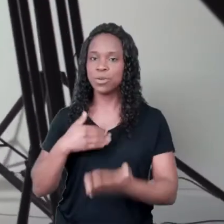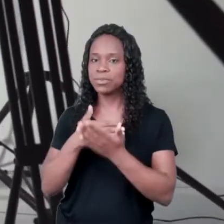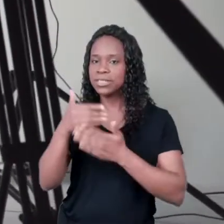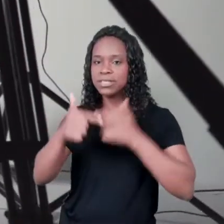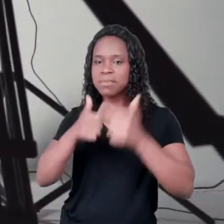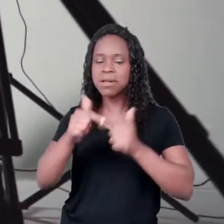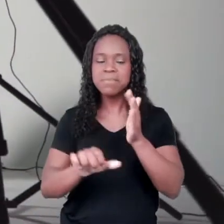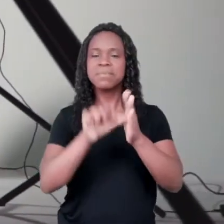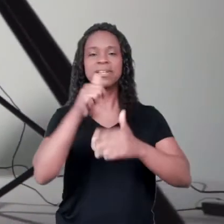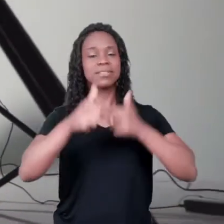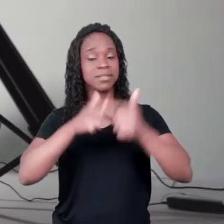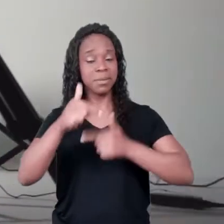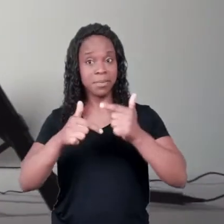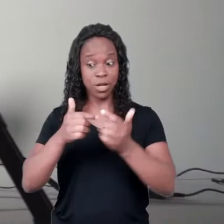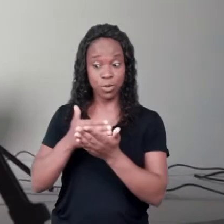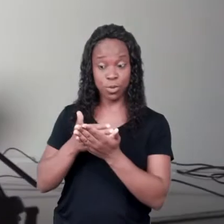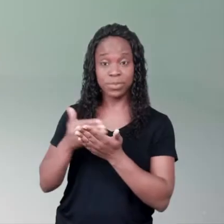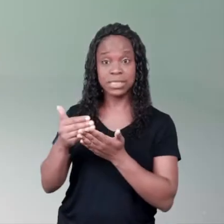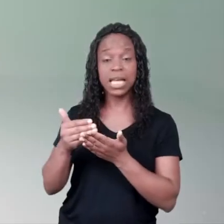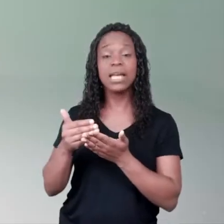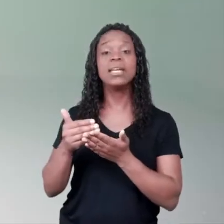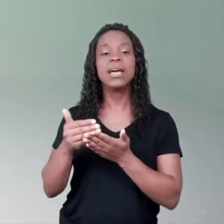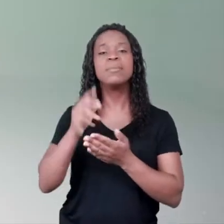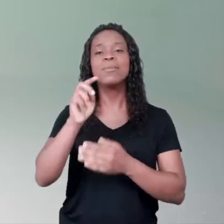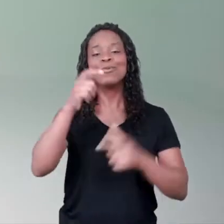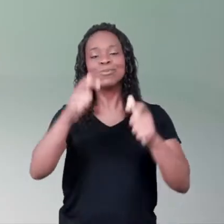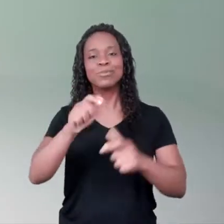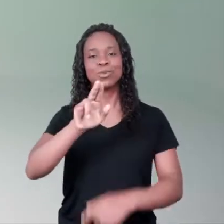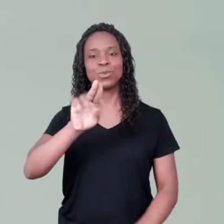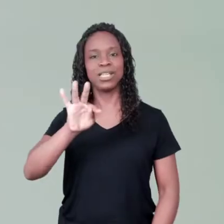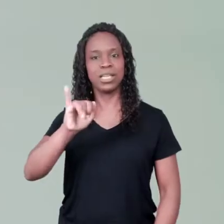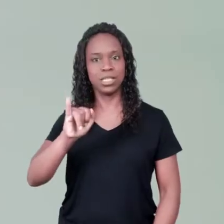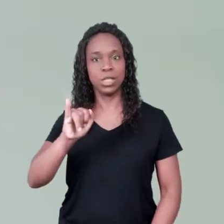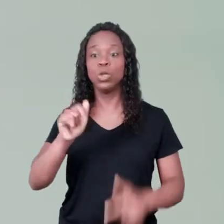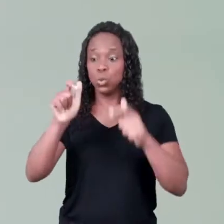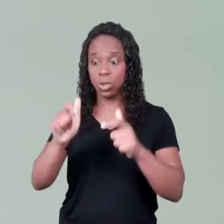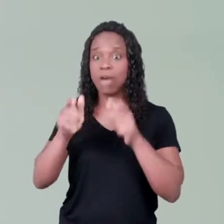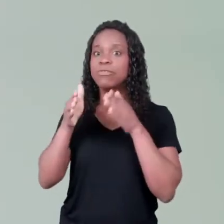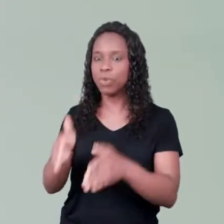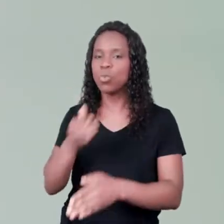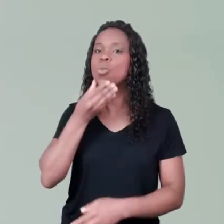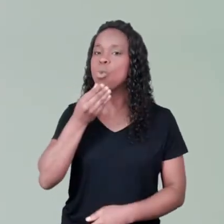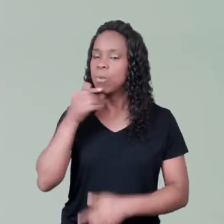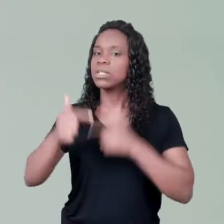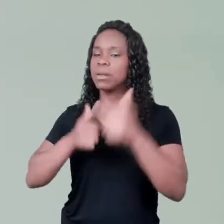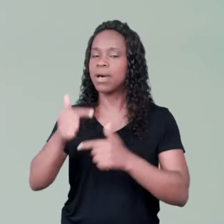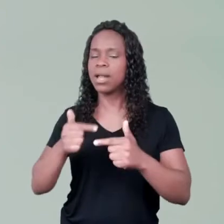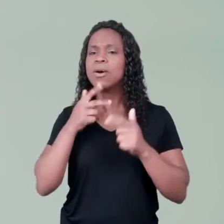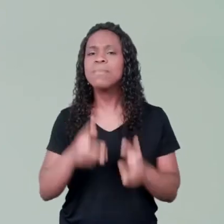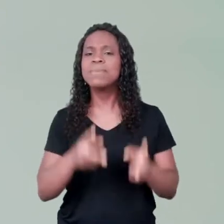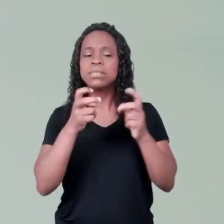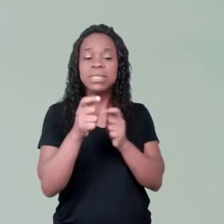Fui trabalhar, um dos meus primeiros empregos, eu fui trabalhar numa UTI. Era uma coisa para homens. E aí